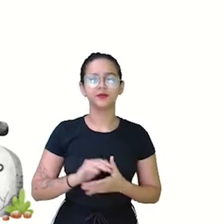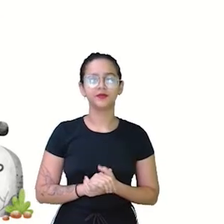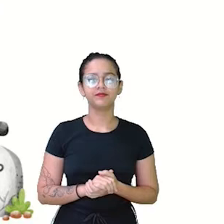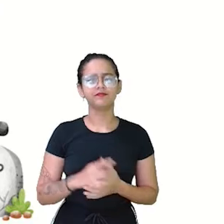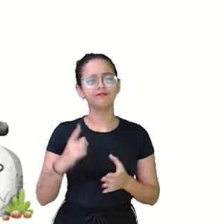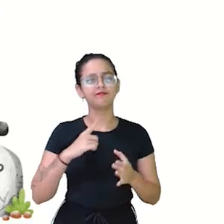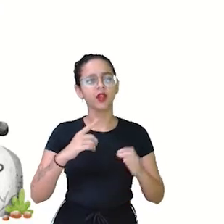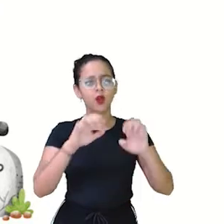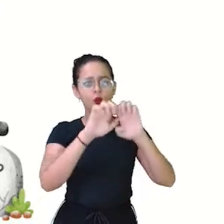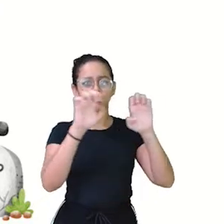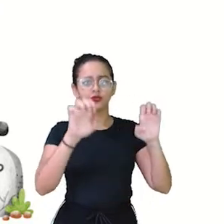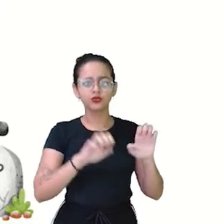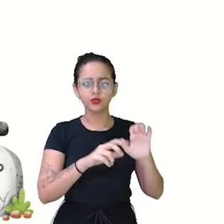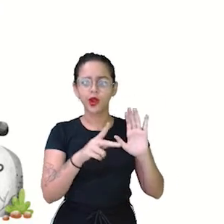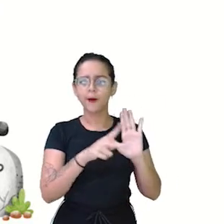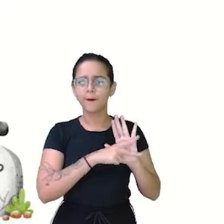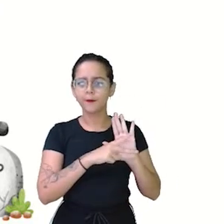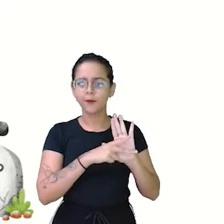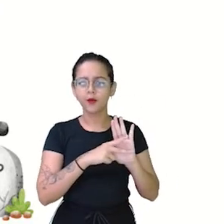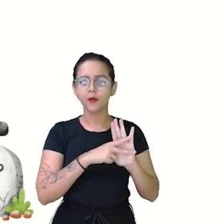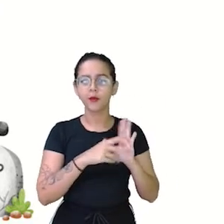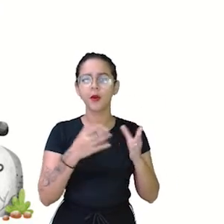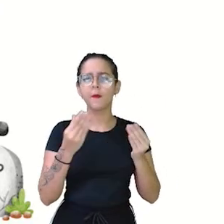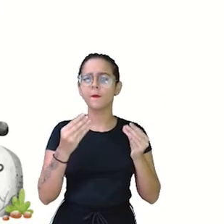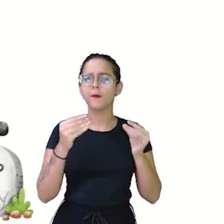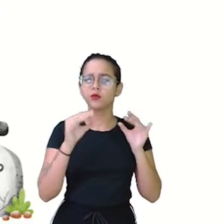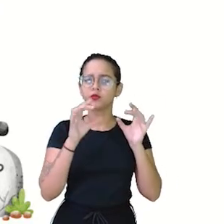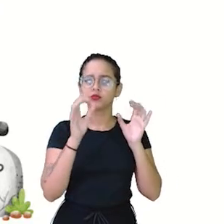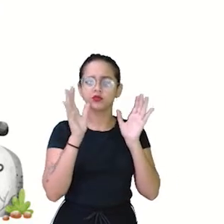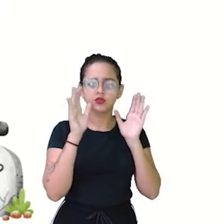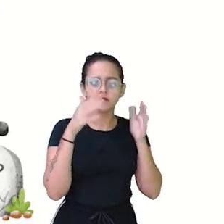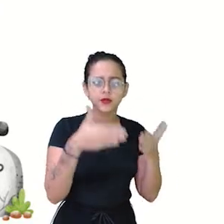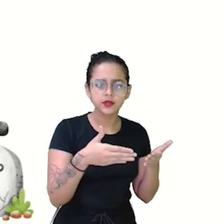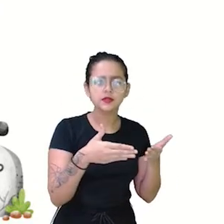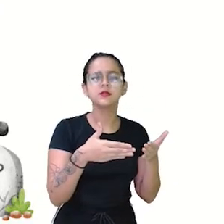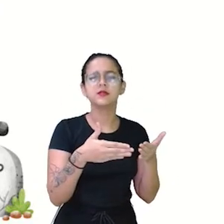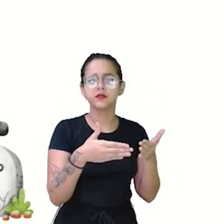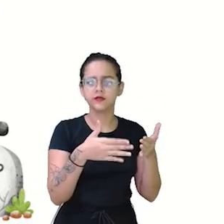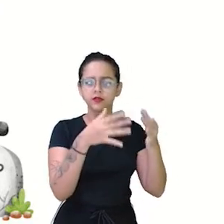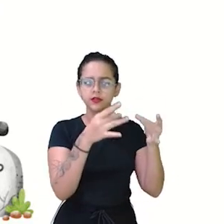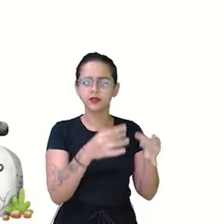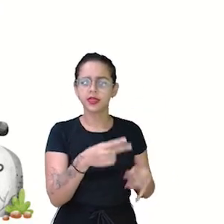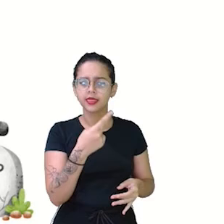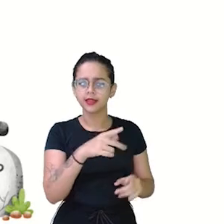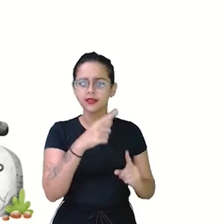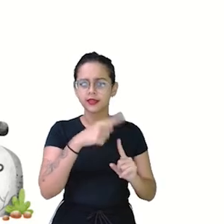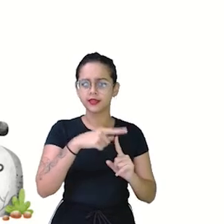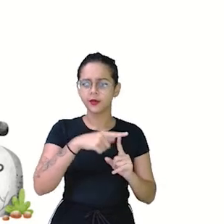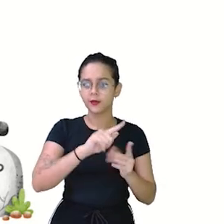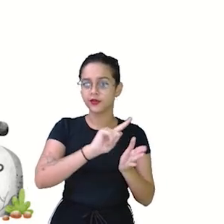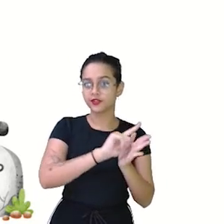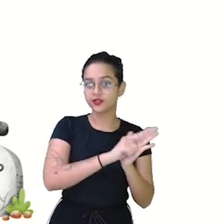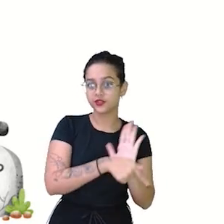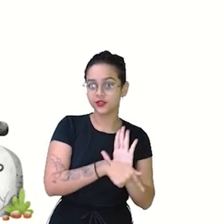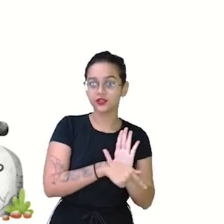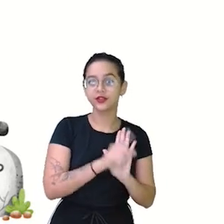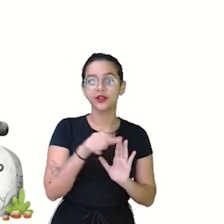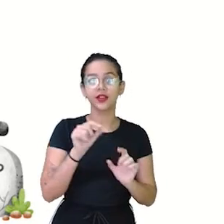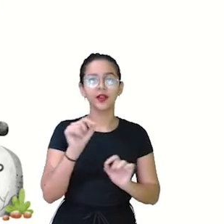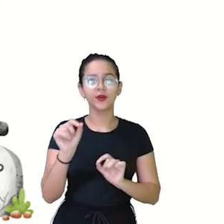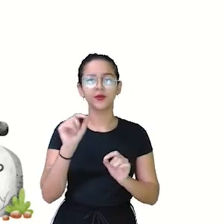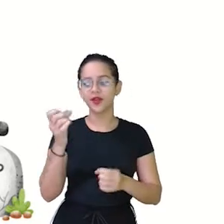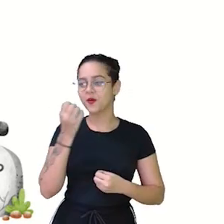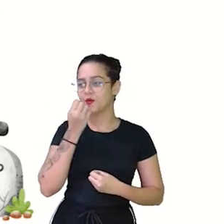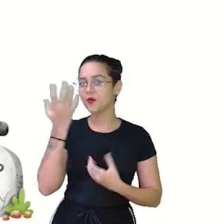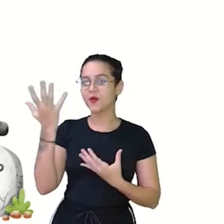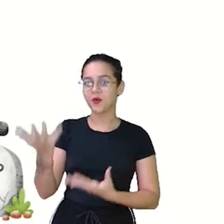uma estruturação própria, bastante específica e peculiar desse tipo de gênero, que é um